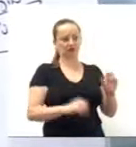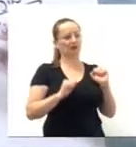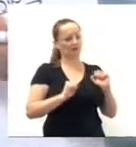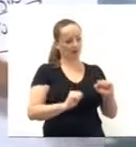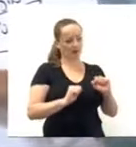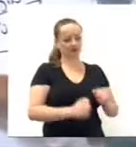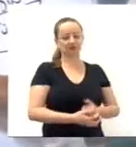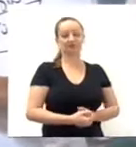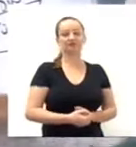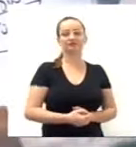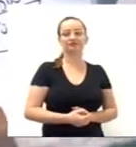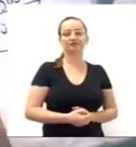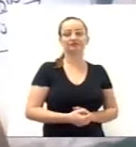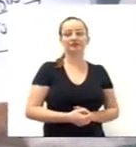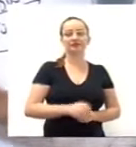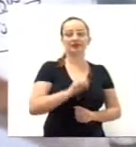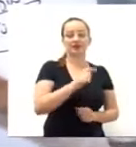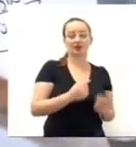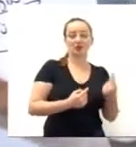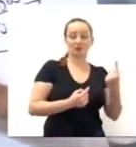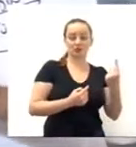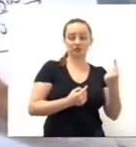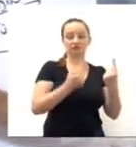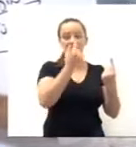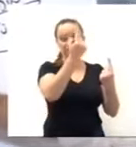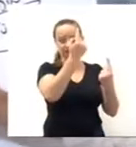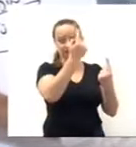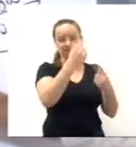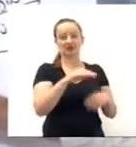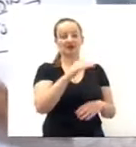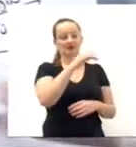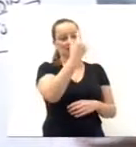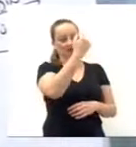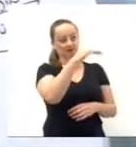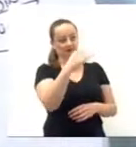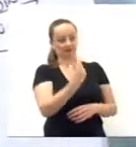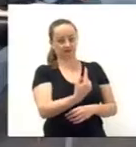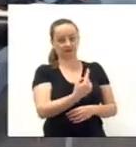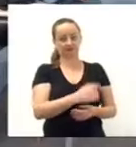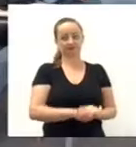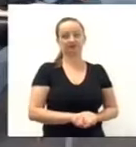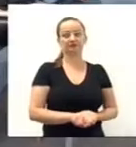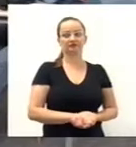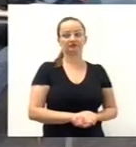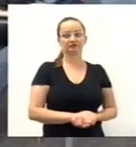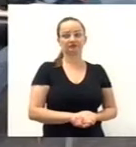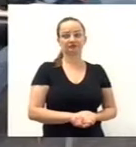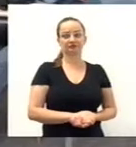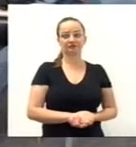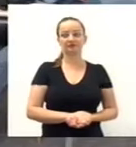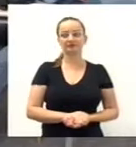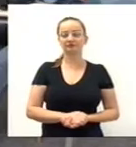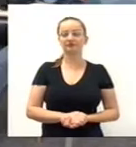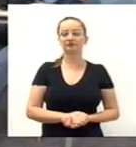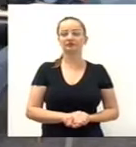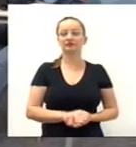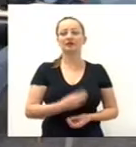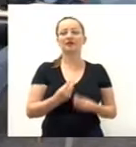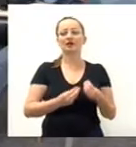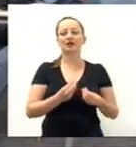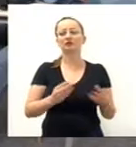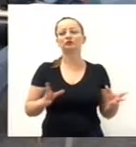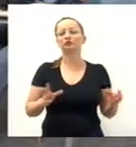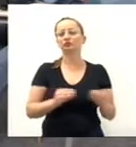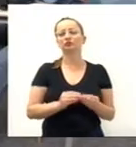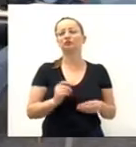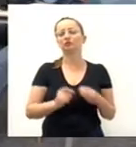Simplificando. Então, aqui vai dar 1 e 1, então vai ficar 1 raiz de 2. Vamos racionalizar. O que é isso,